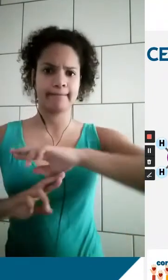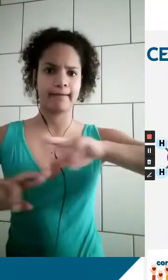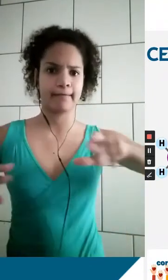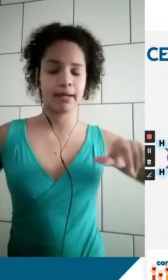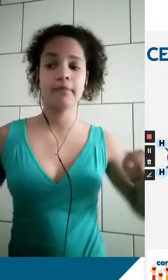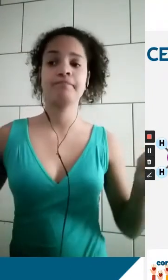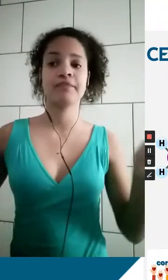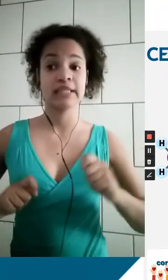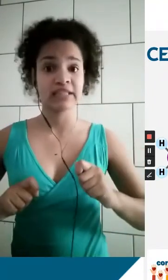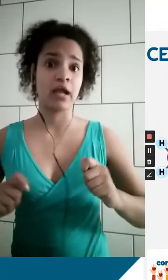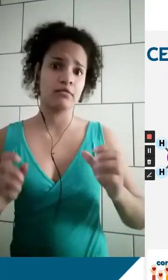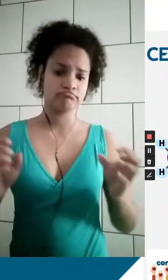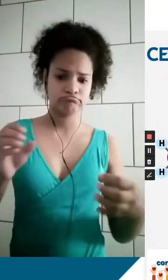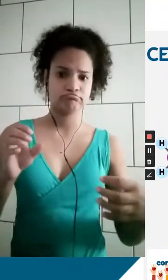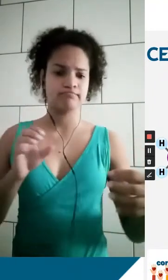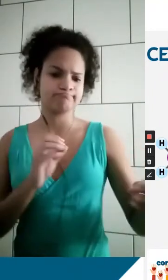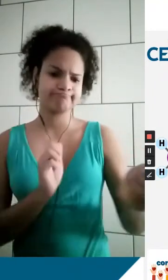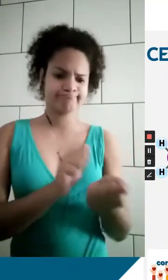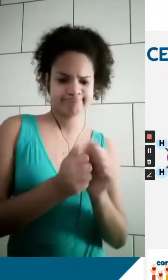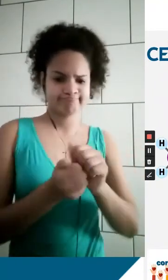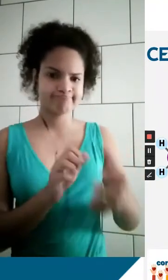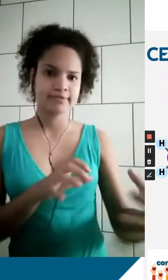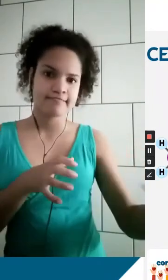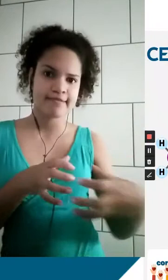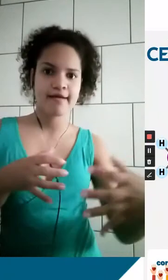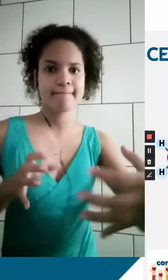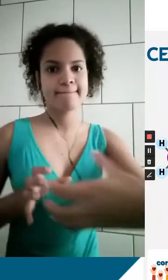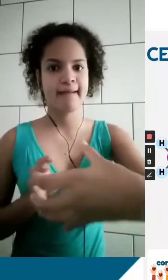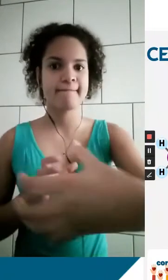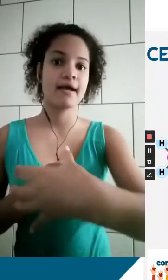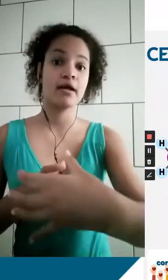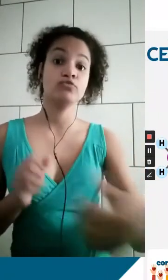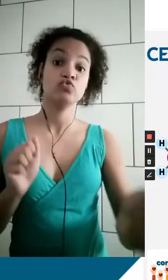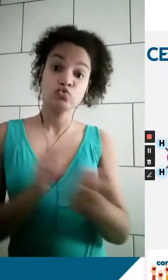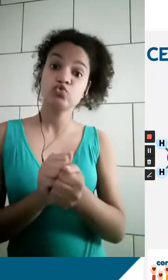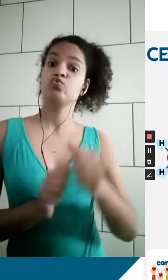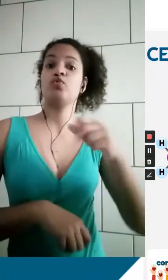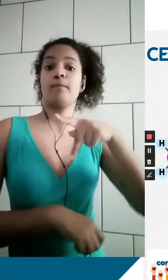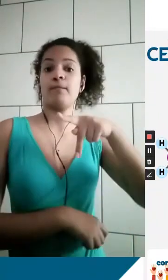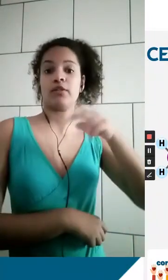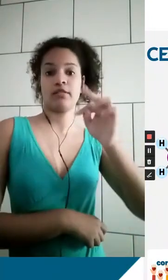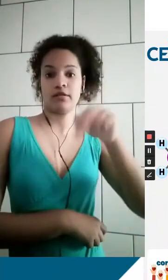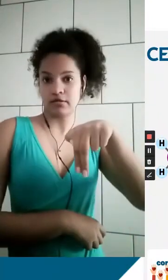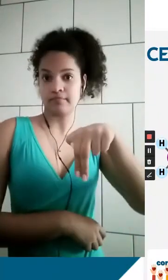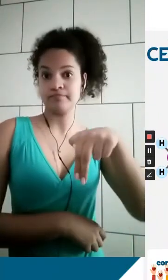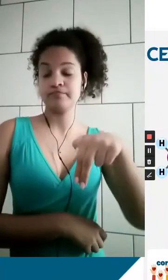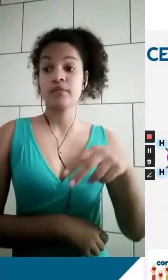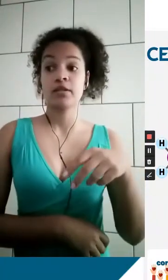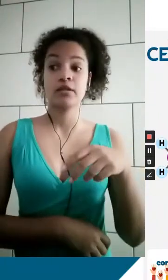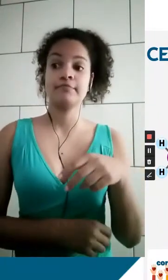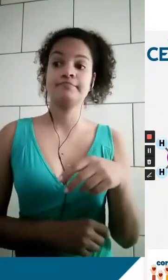se reúnem, que podem se reunir, que podem entrar na composição das proteínas.